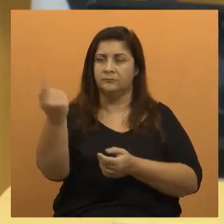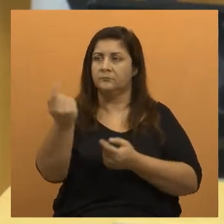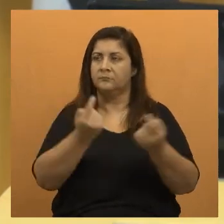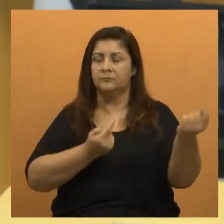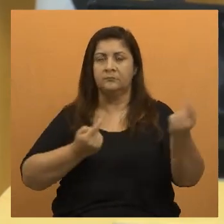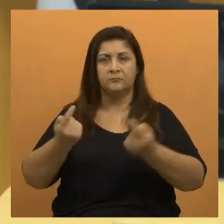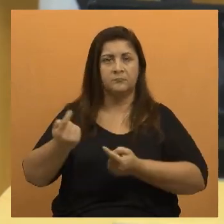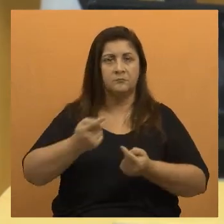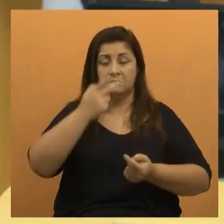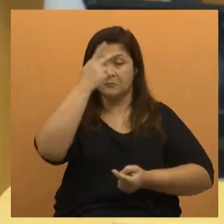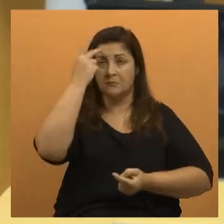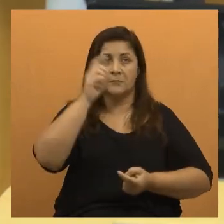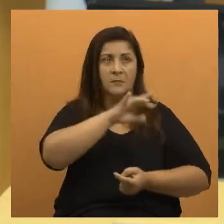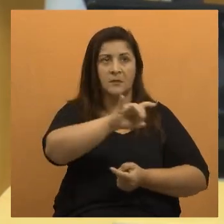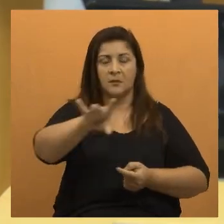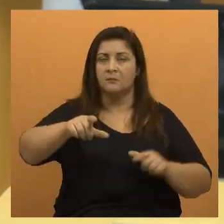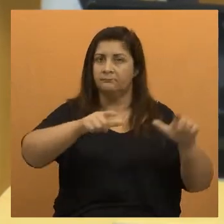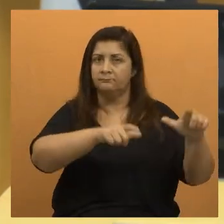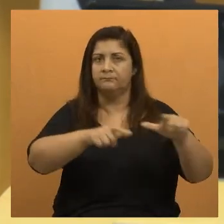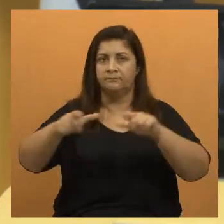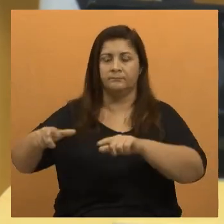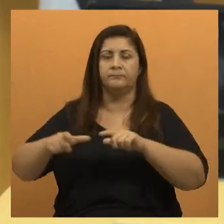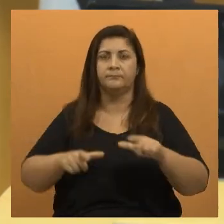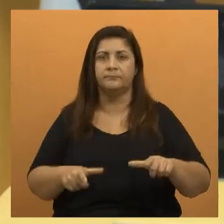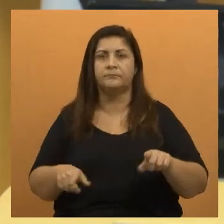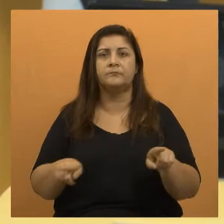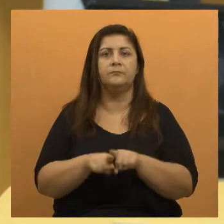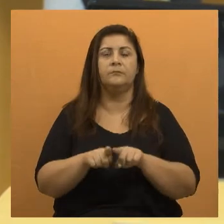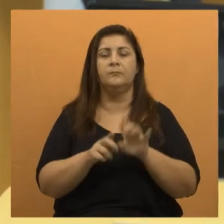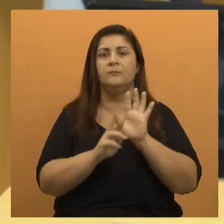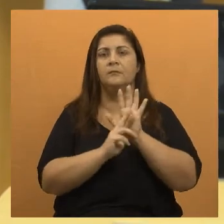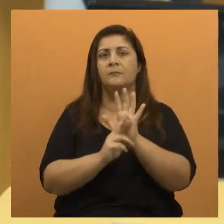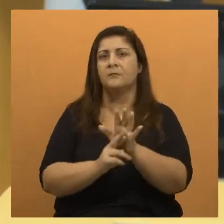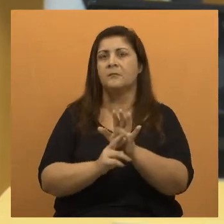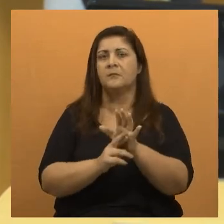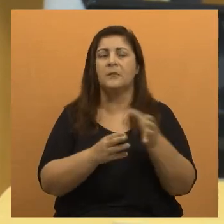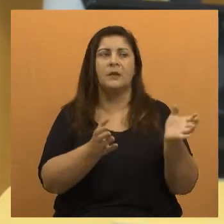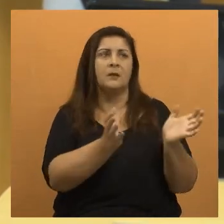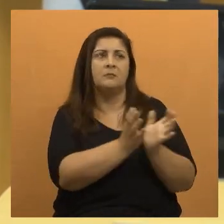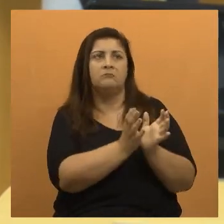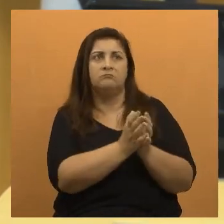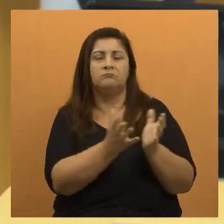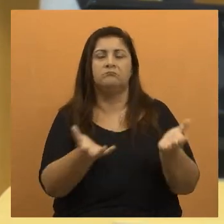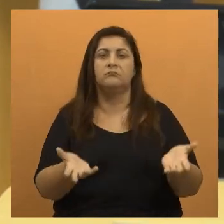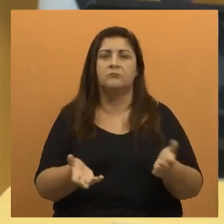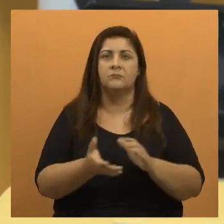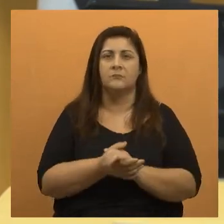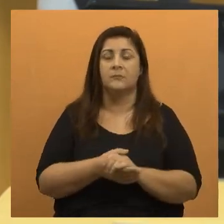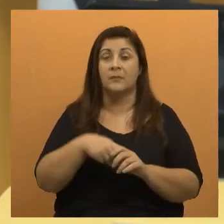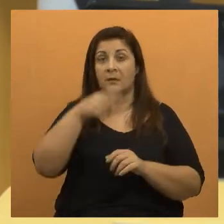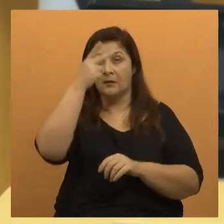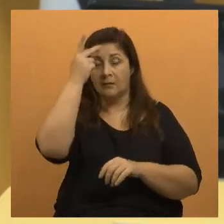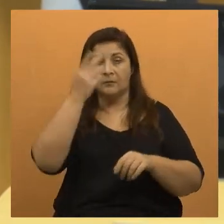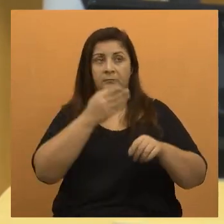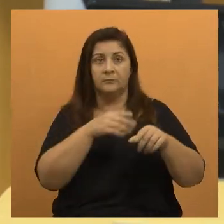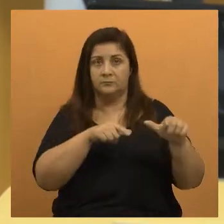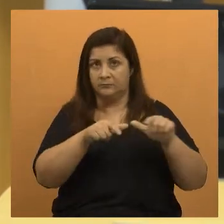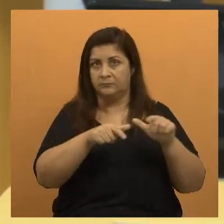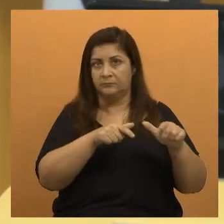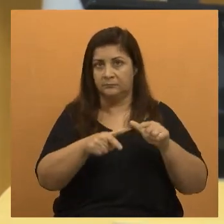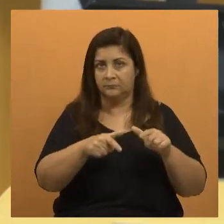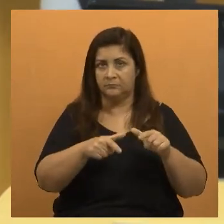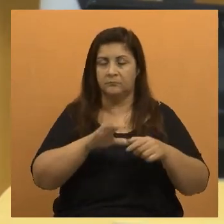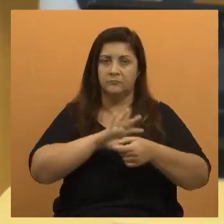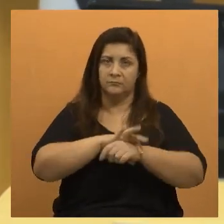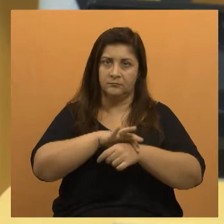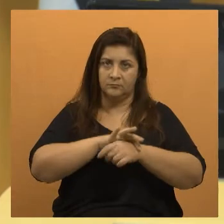bairros do município, representantes de entidade, líderes comunitários, membros da segurança pública e